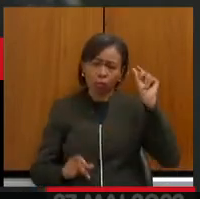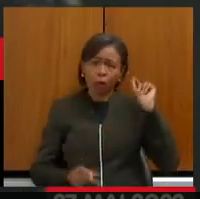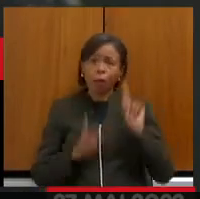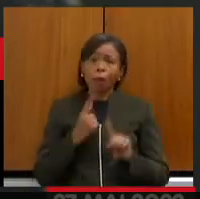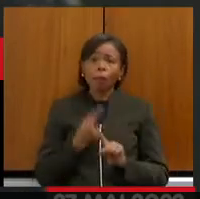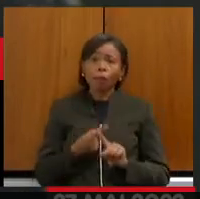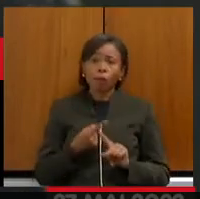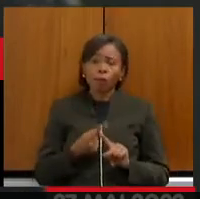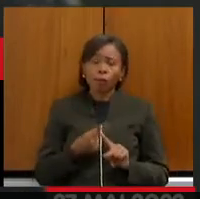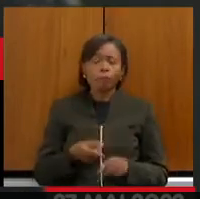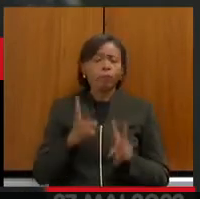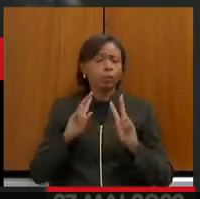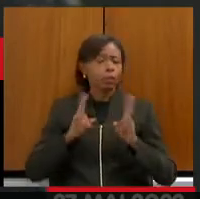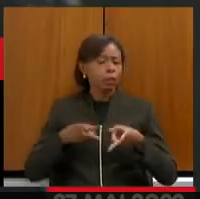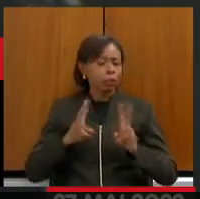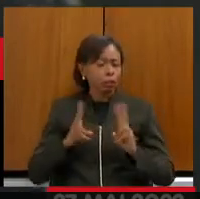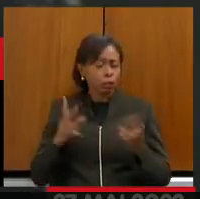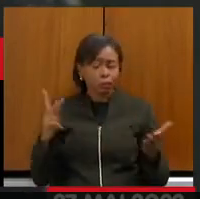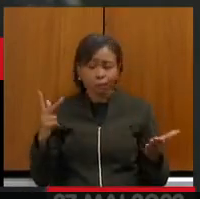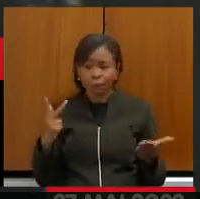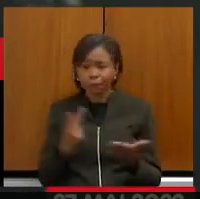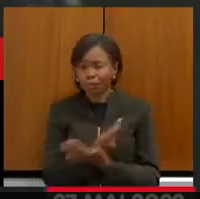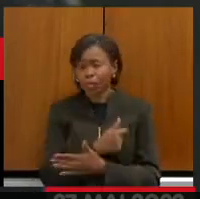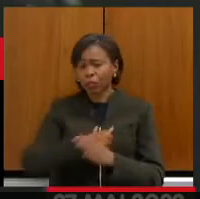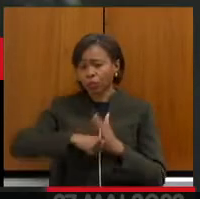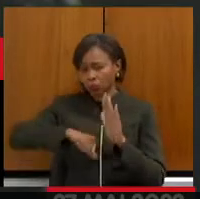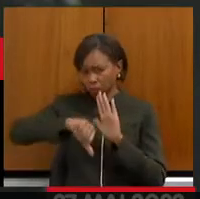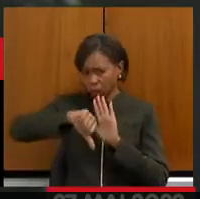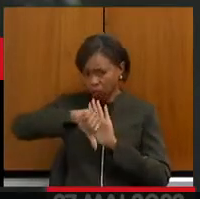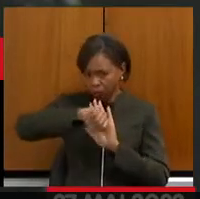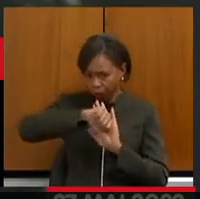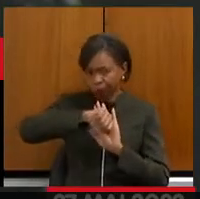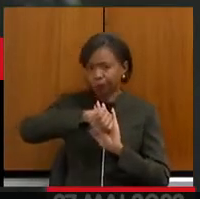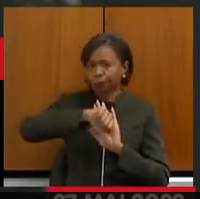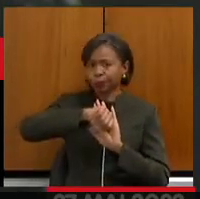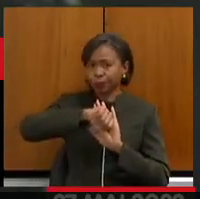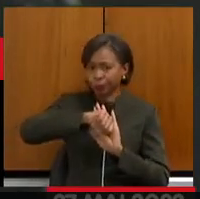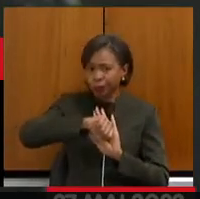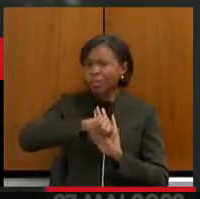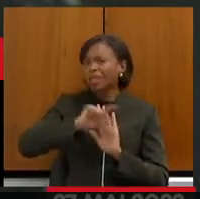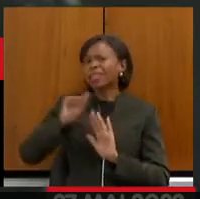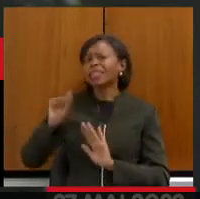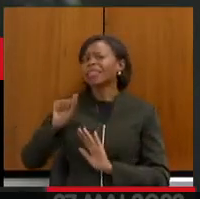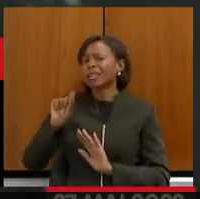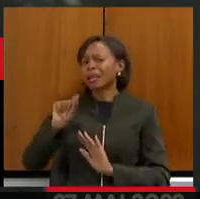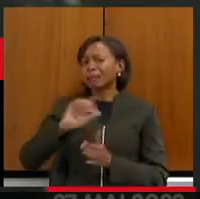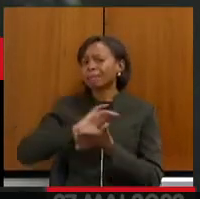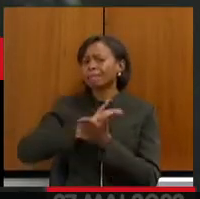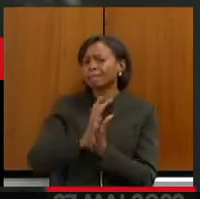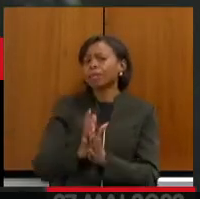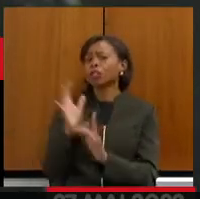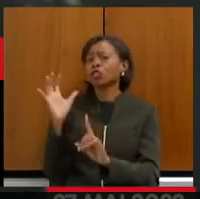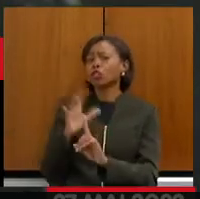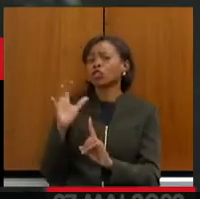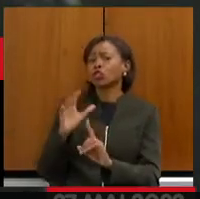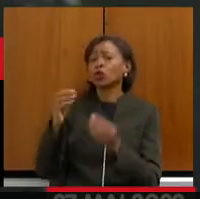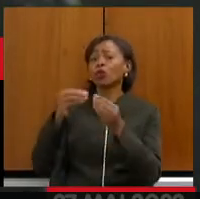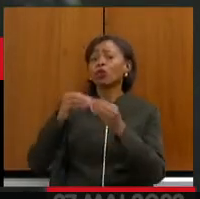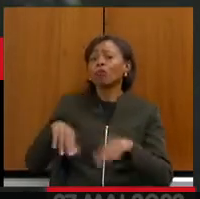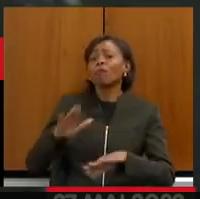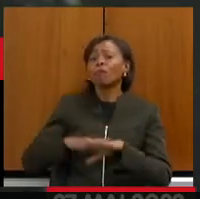vez que acontece algum crime Quem são as mais atingidas são as